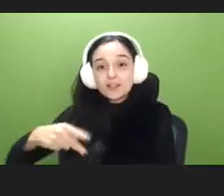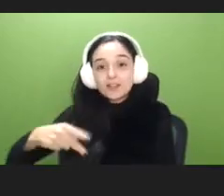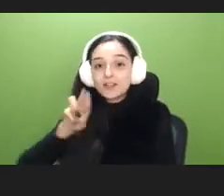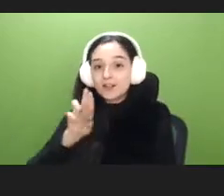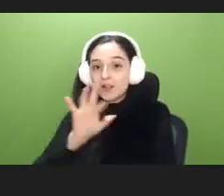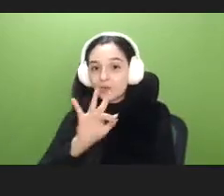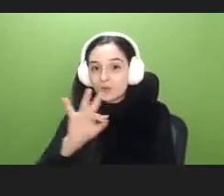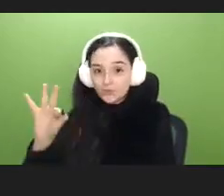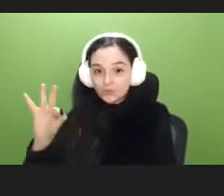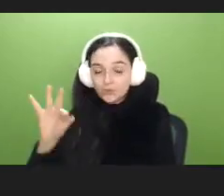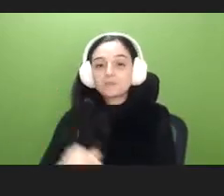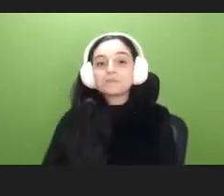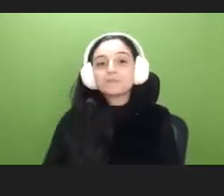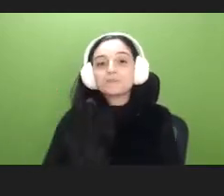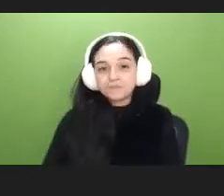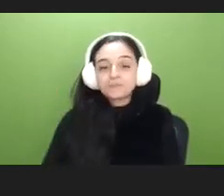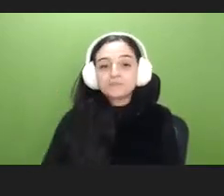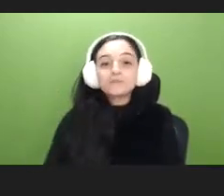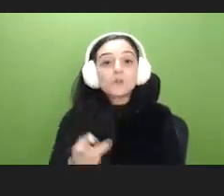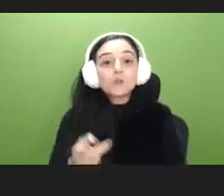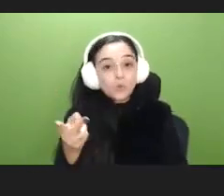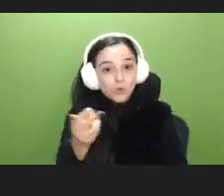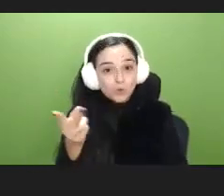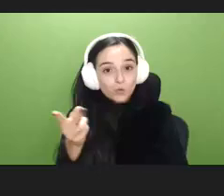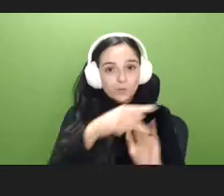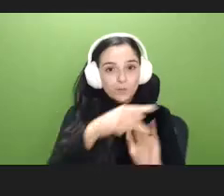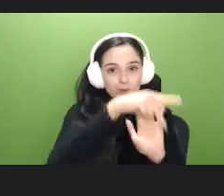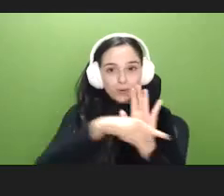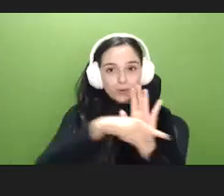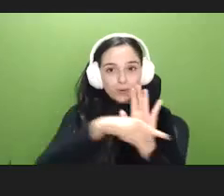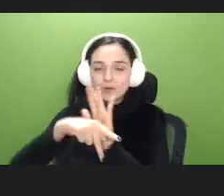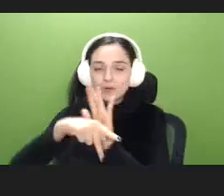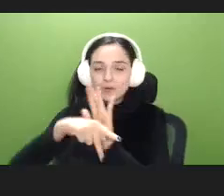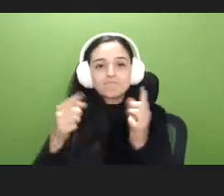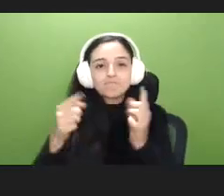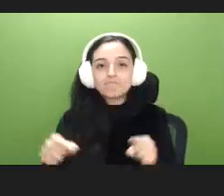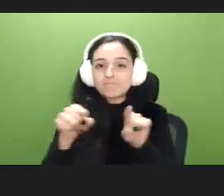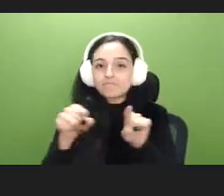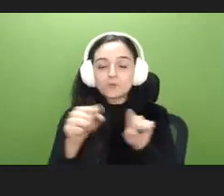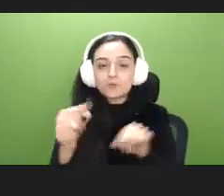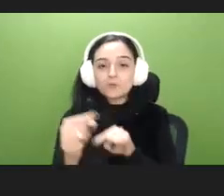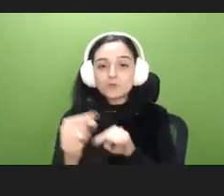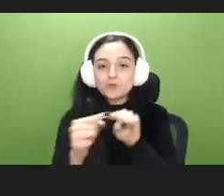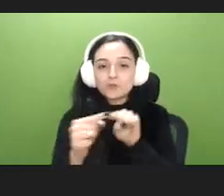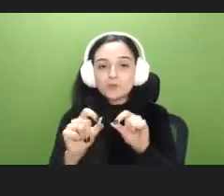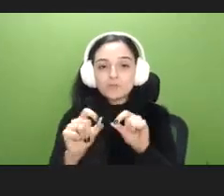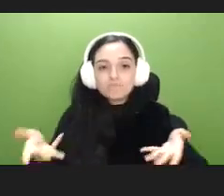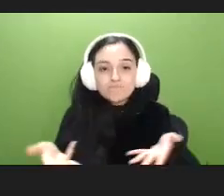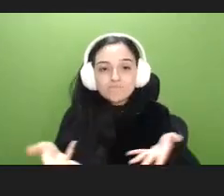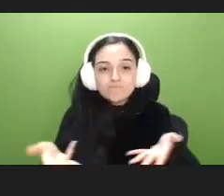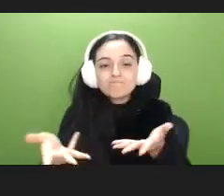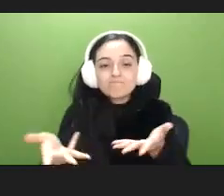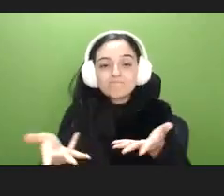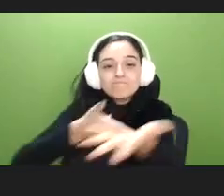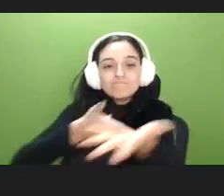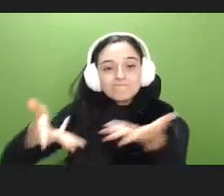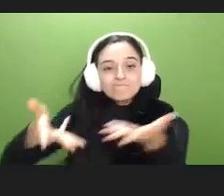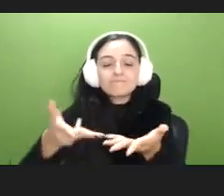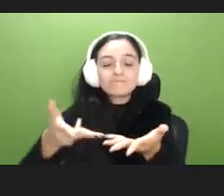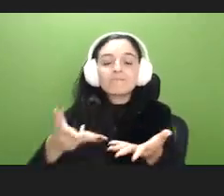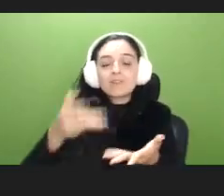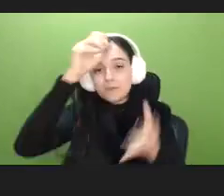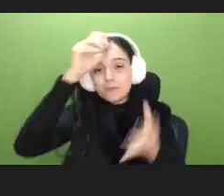como propósito ampliar o acesso à população à informação em saúde por meio da Libras, fortalecendo